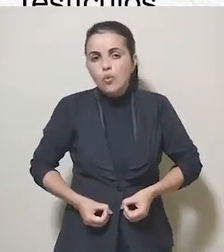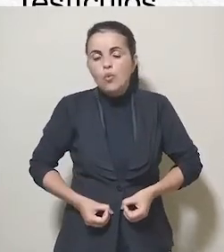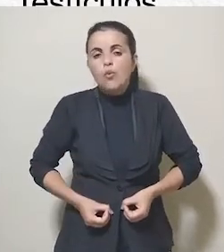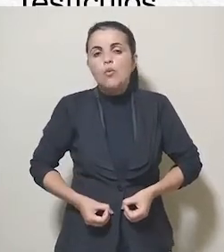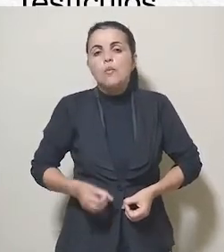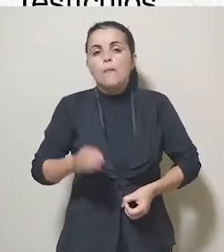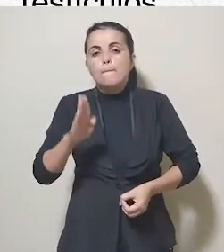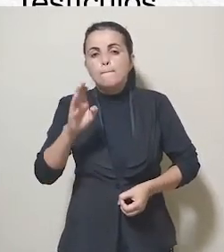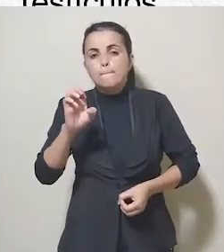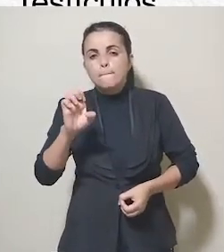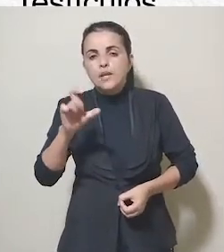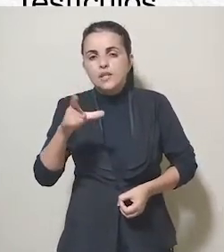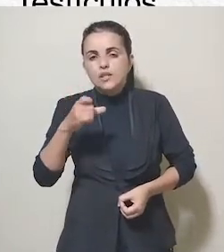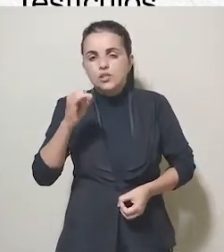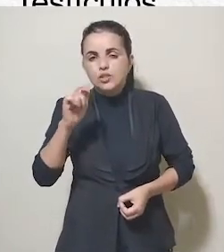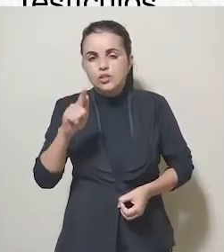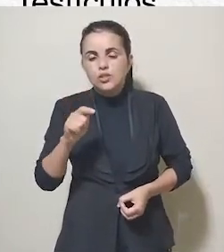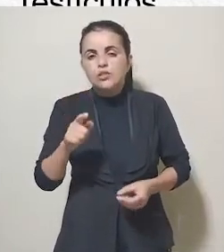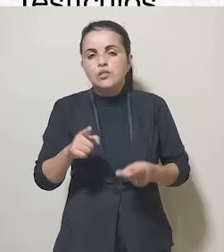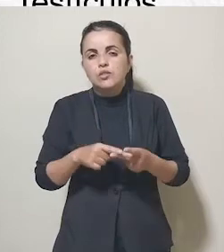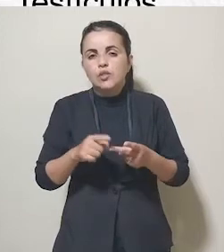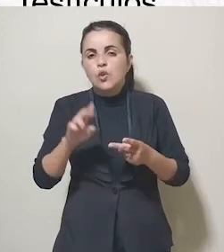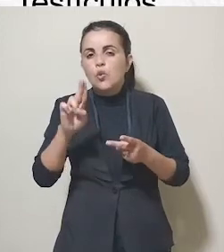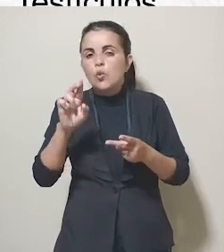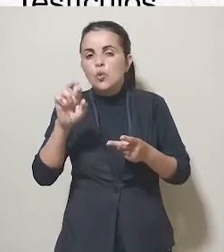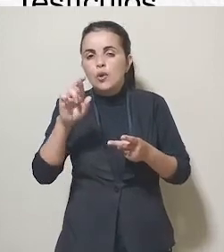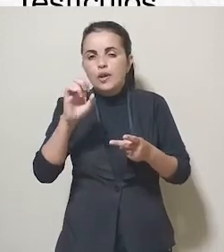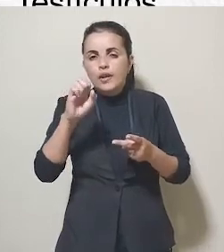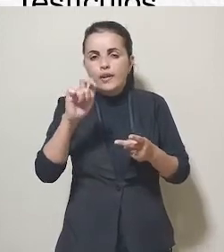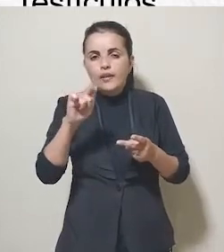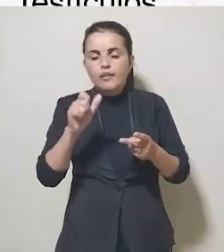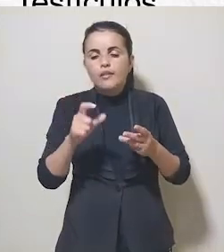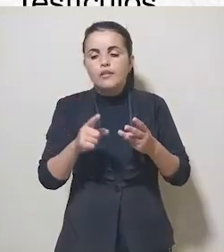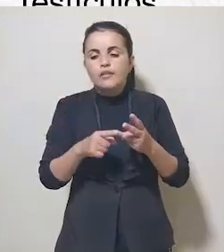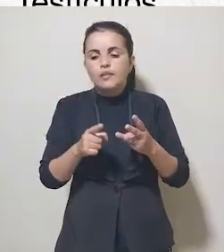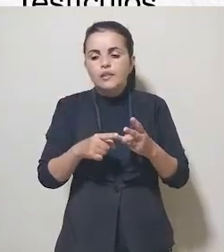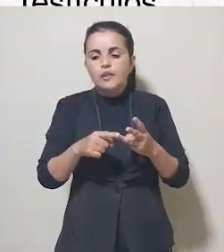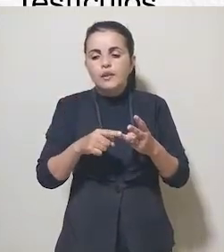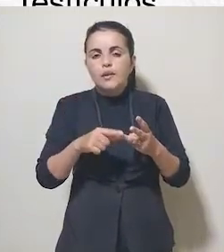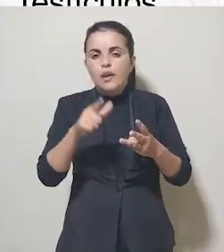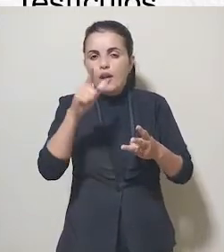bexiga, próstata, uretra, pênis, supraleza e próstata.